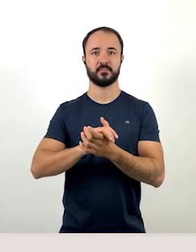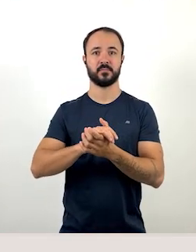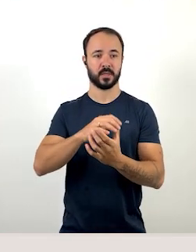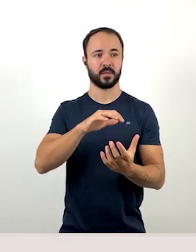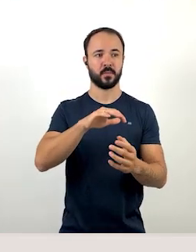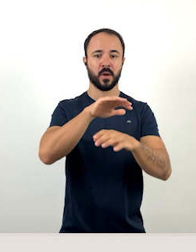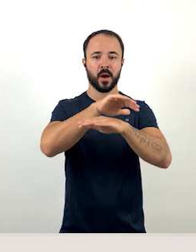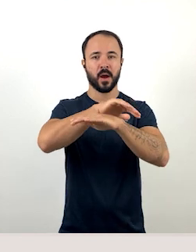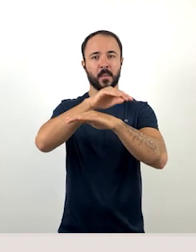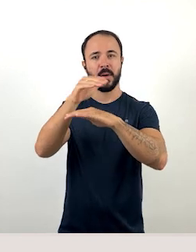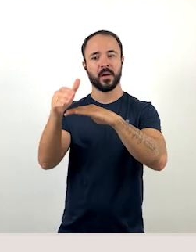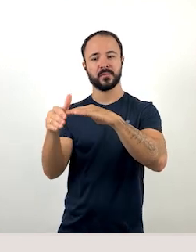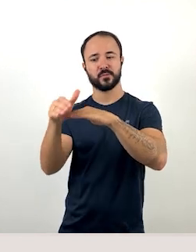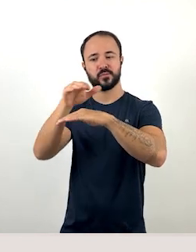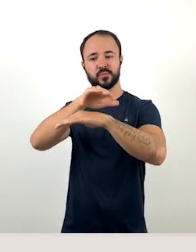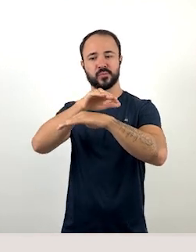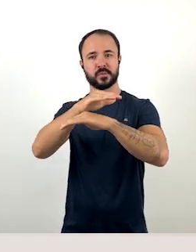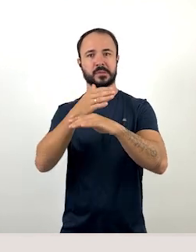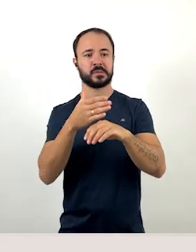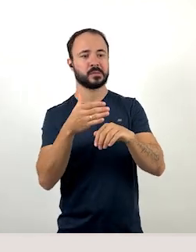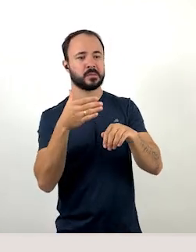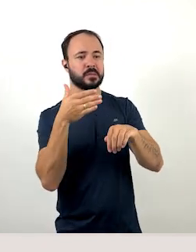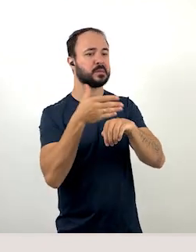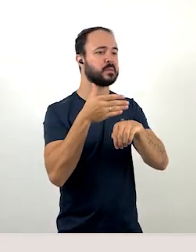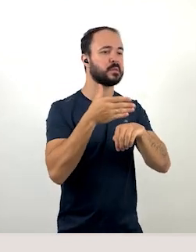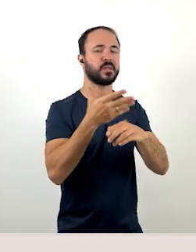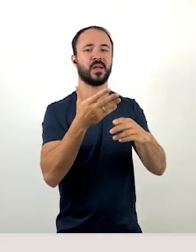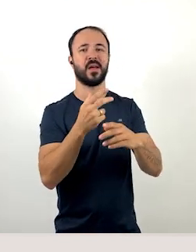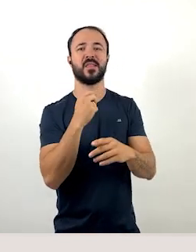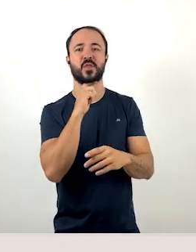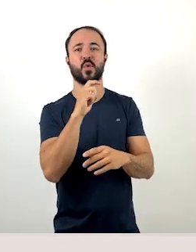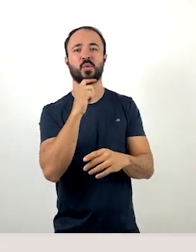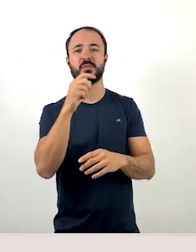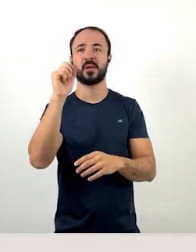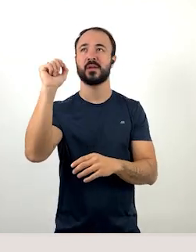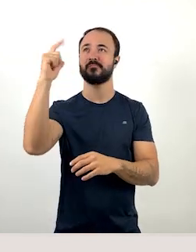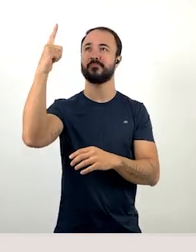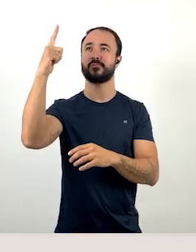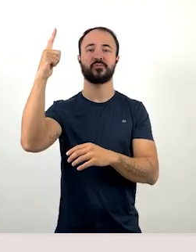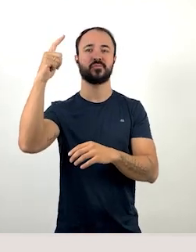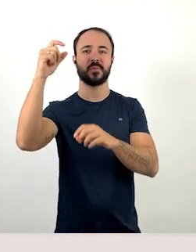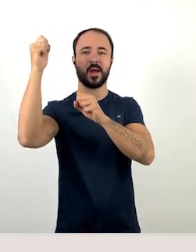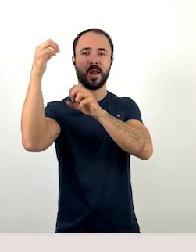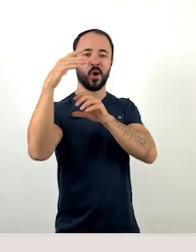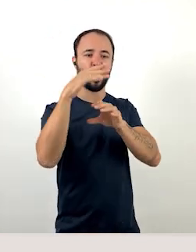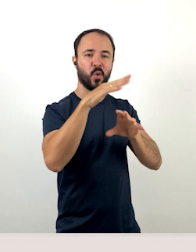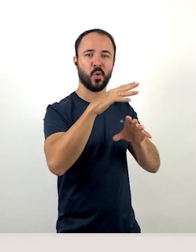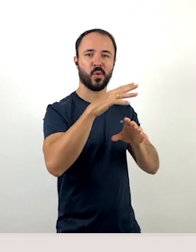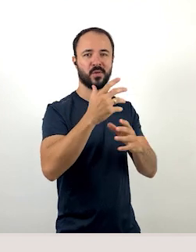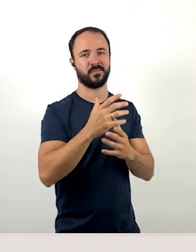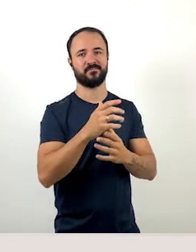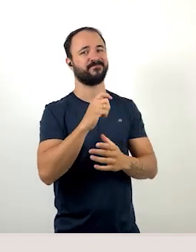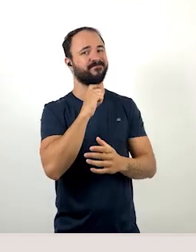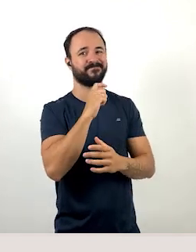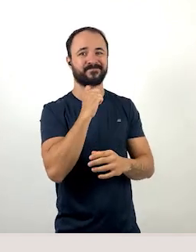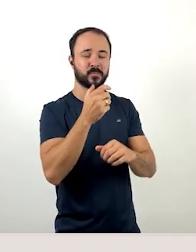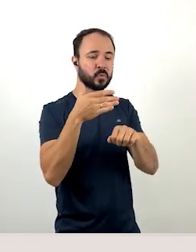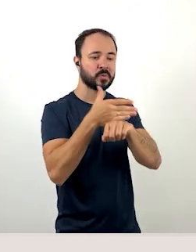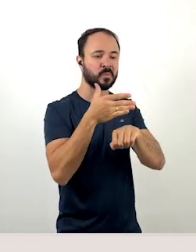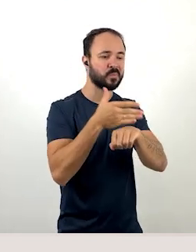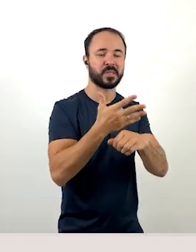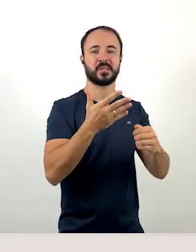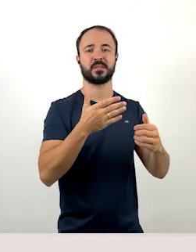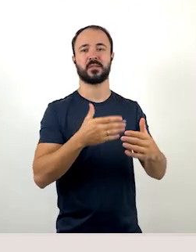luz nesses lugares. Vamos entender melhor a eutrofização? Acompanhe a imagem. Aqui nós temos, por exemplo, o